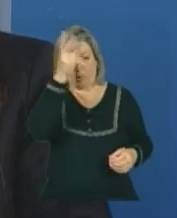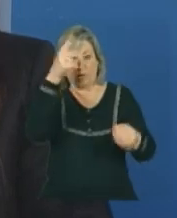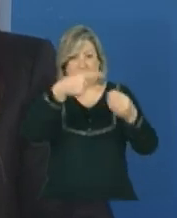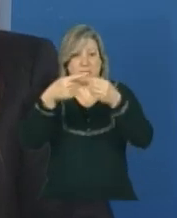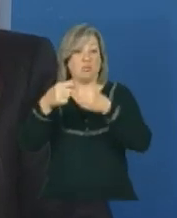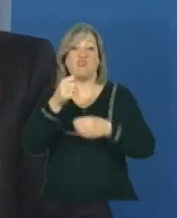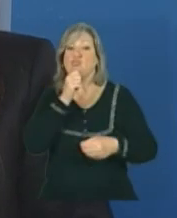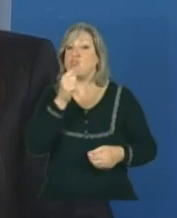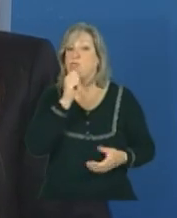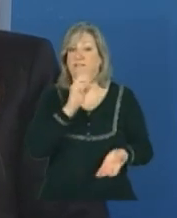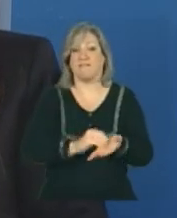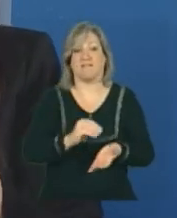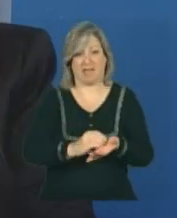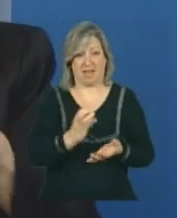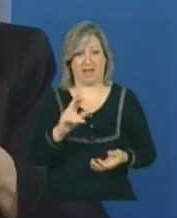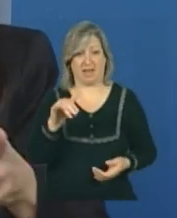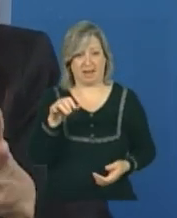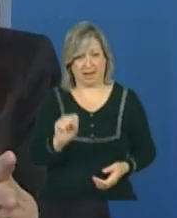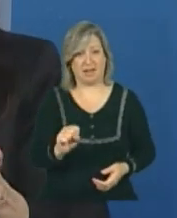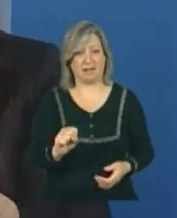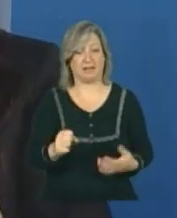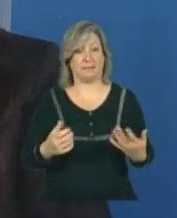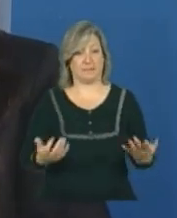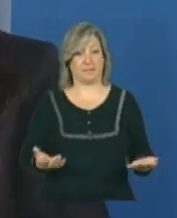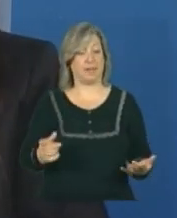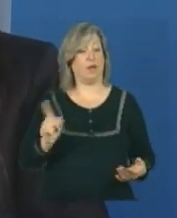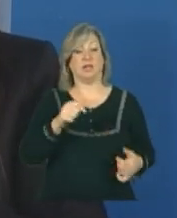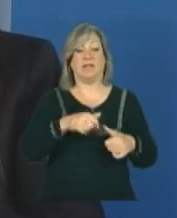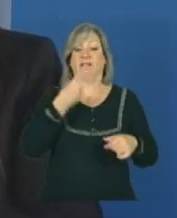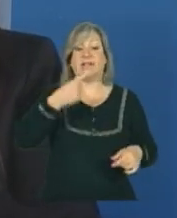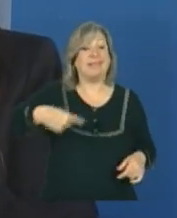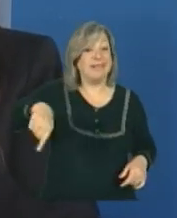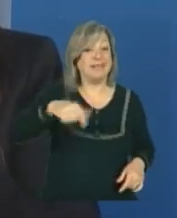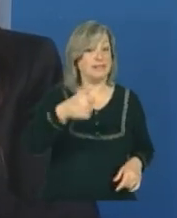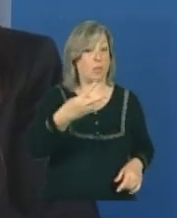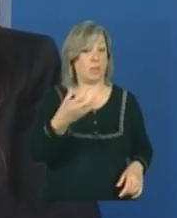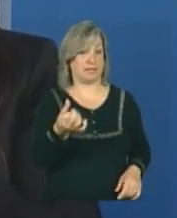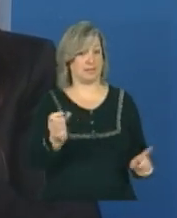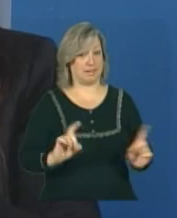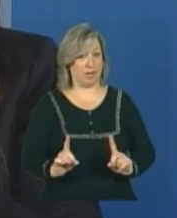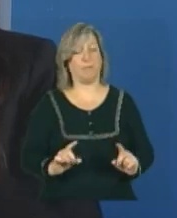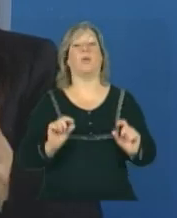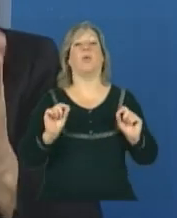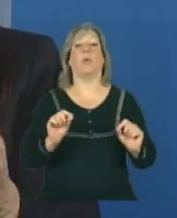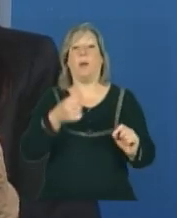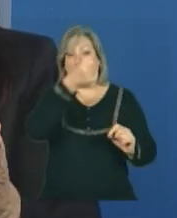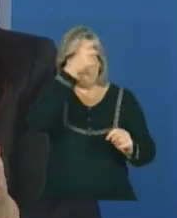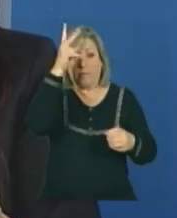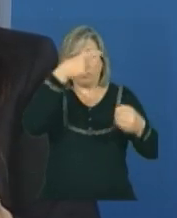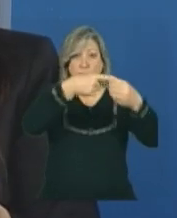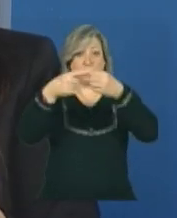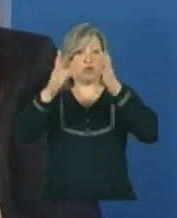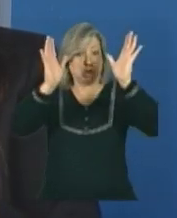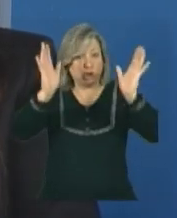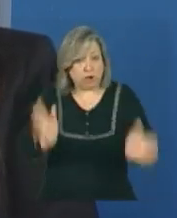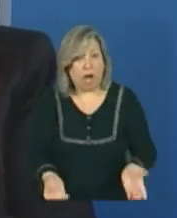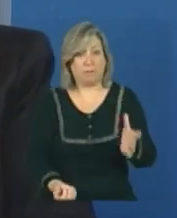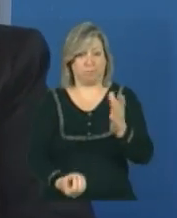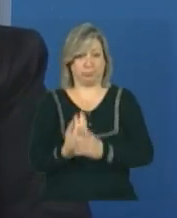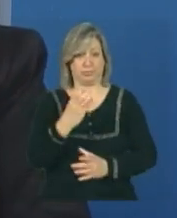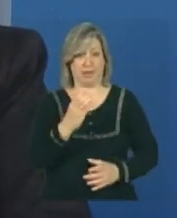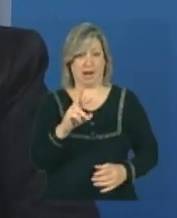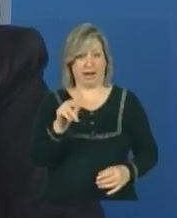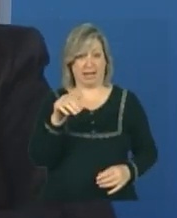CRAS. Portanto, nós não estamos falando desses municípios, nós estamos falando municípios que têm CRAS implantados, mas